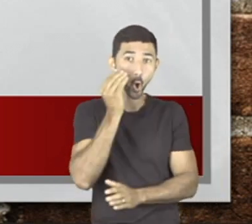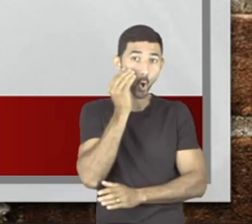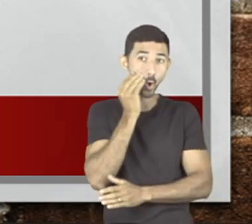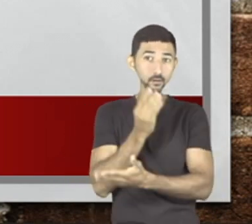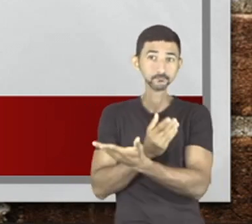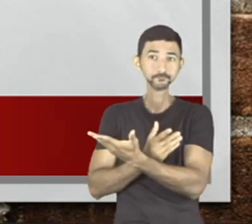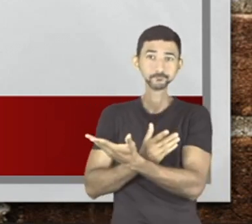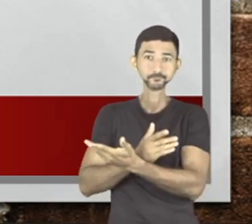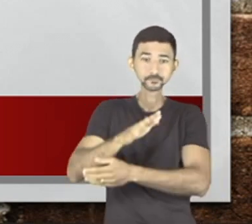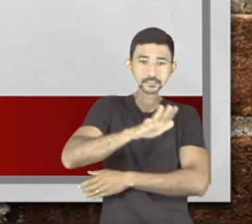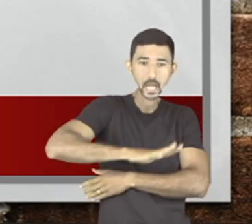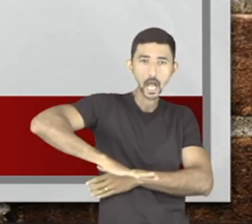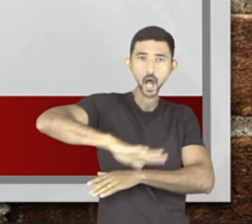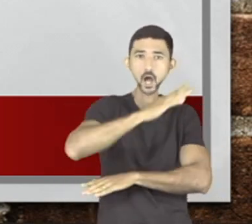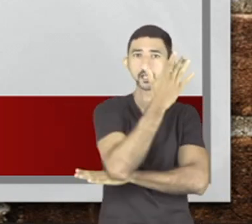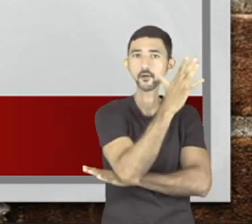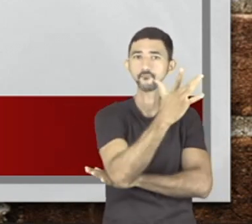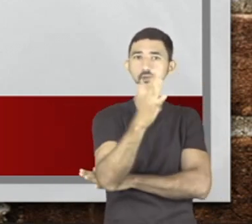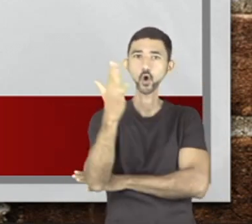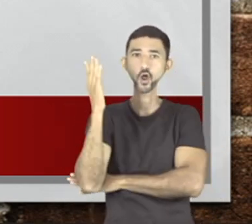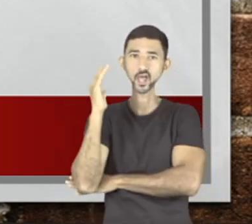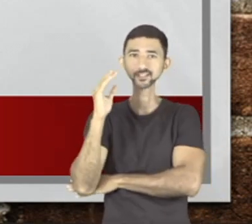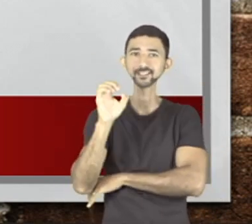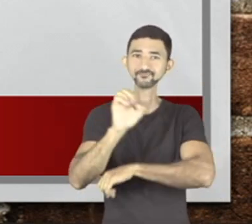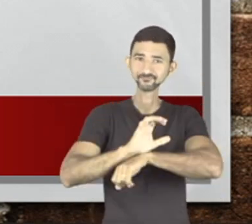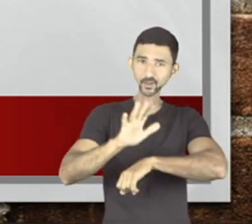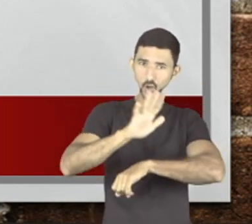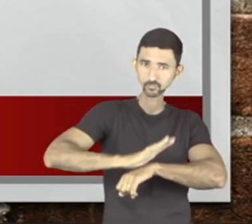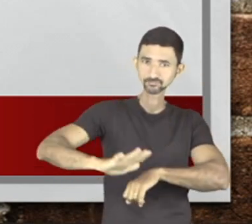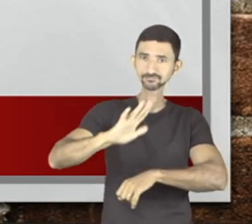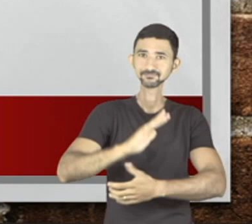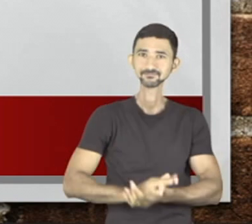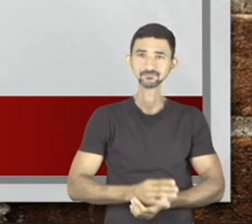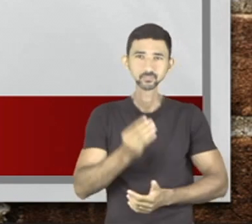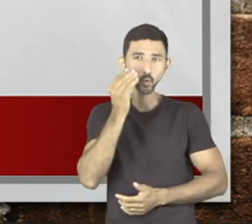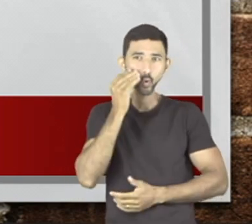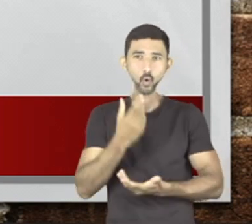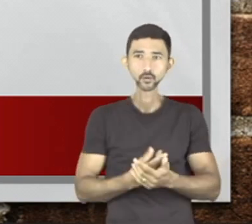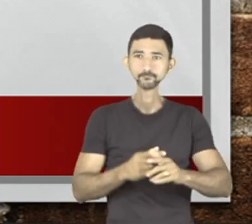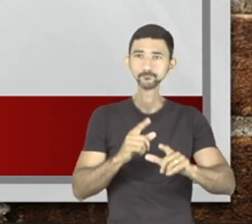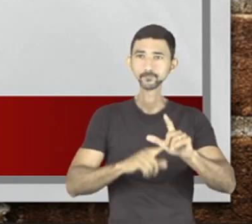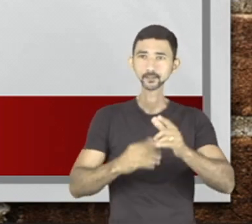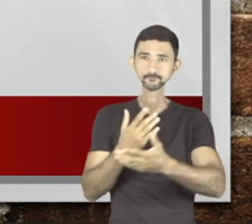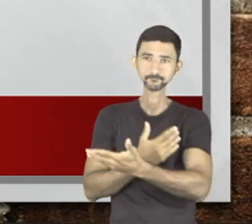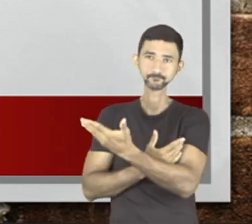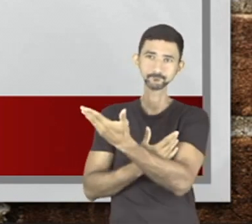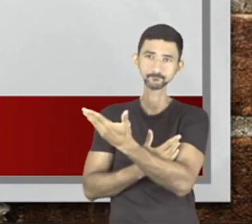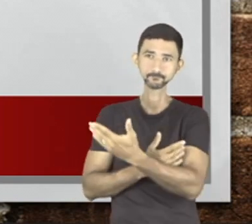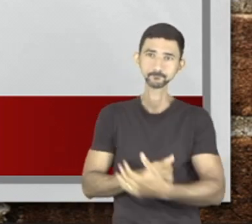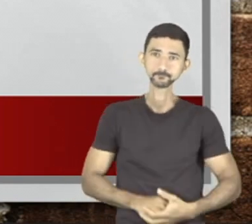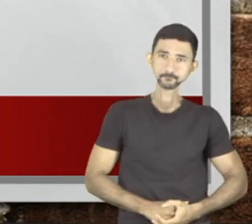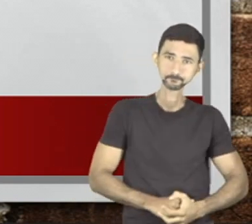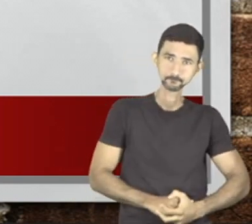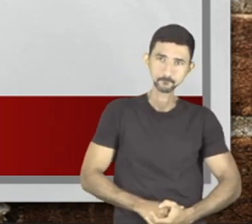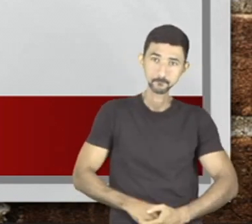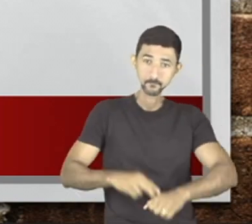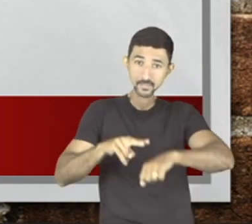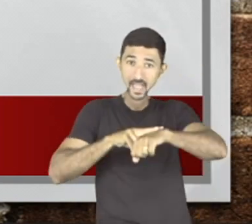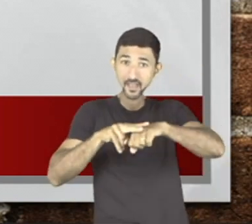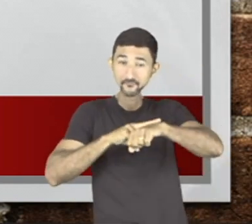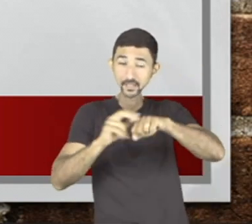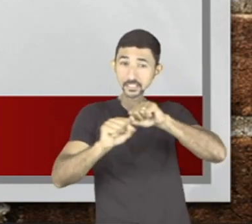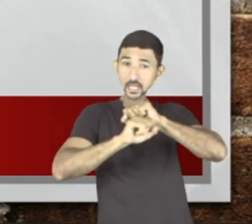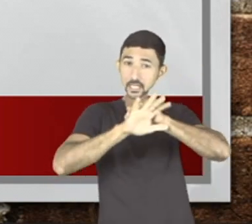falar sobre a área de floresta na nossa região. Então observem a legenda do nosso mapa. Em verde aí mais claro,